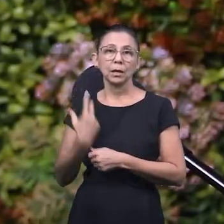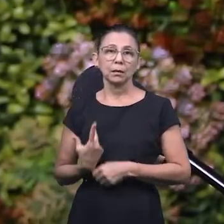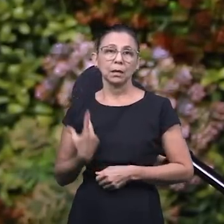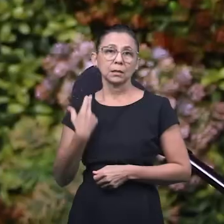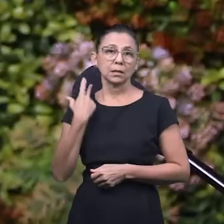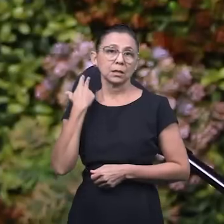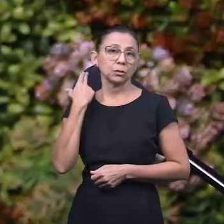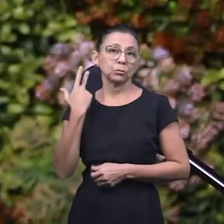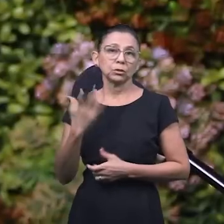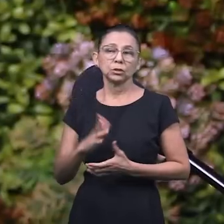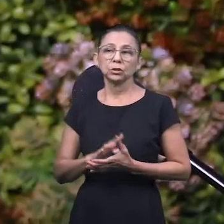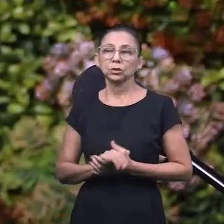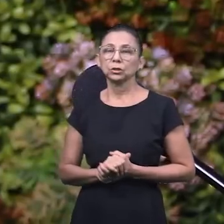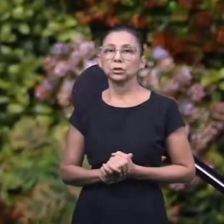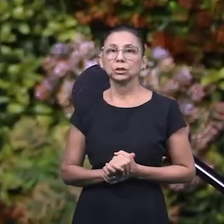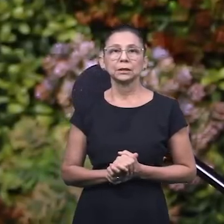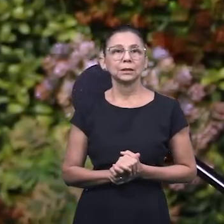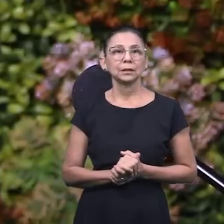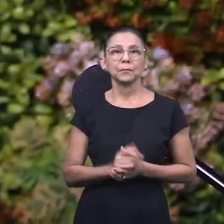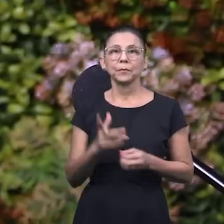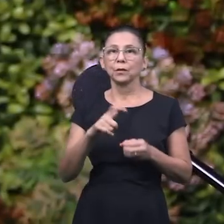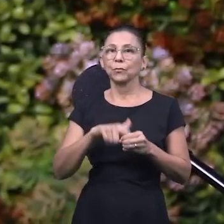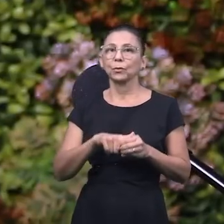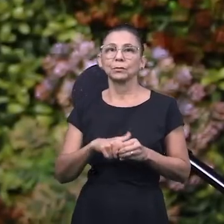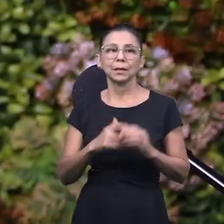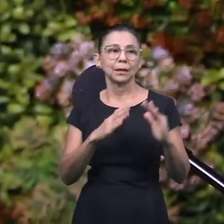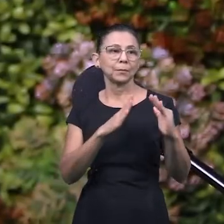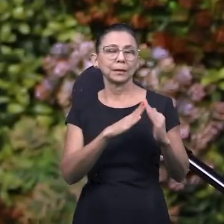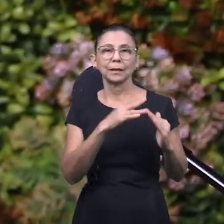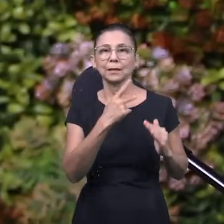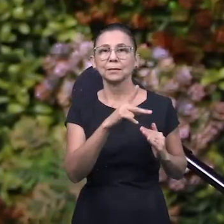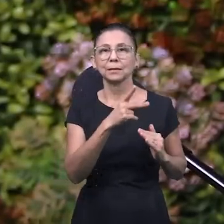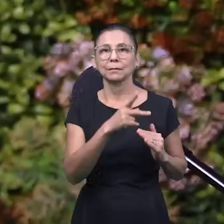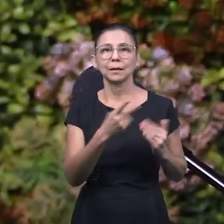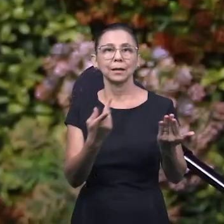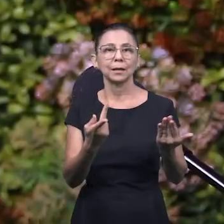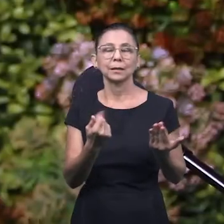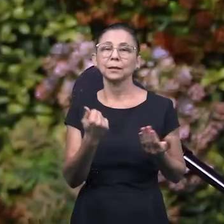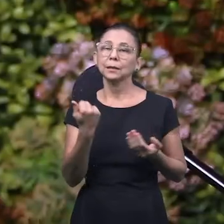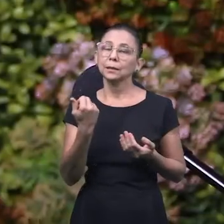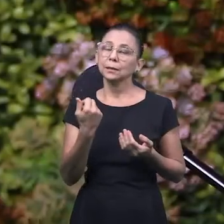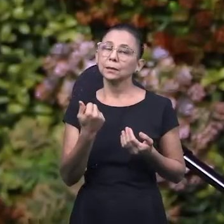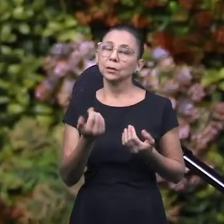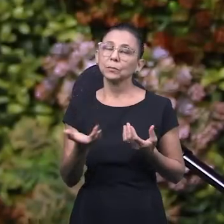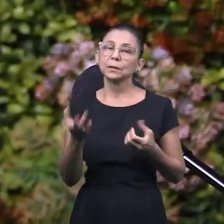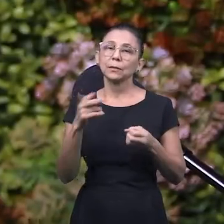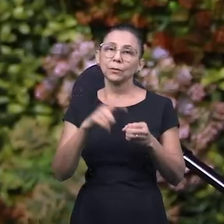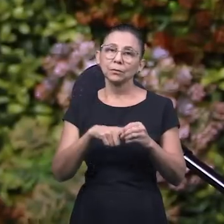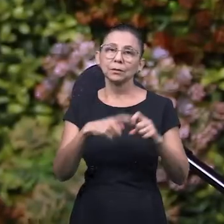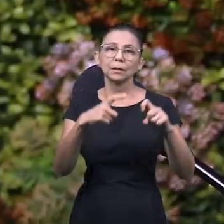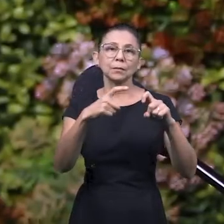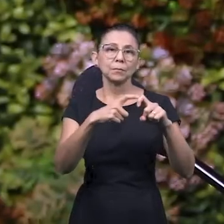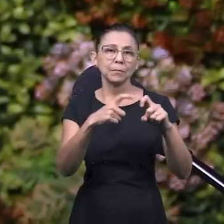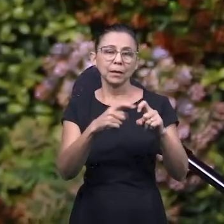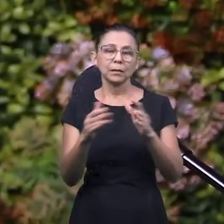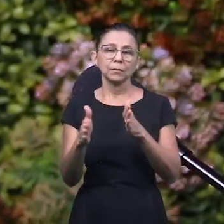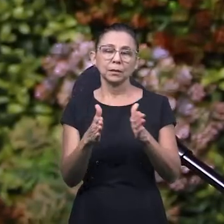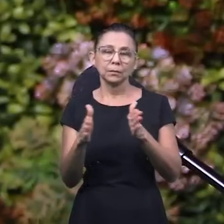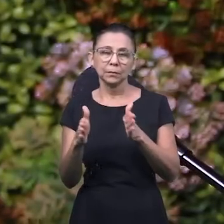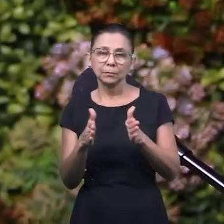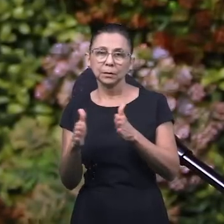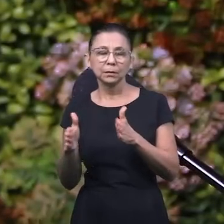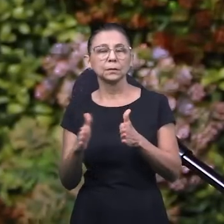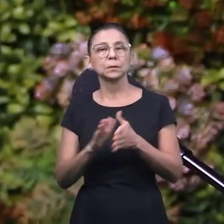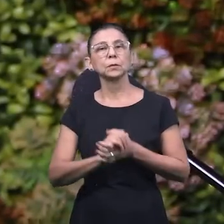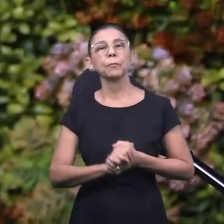poderia simplesmente entrar no carro e voltar para Caratinga. Ainda tinha um acompanhamento pelo médico, tem os retornos periódicos que são